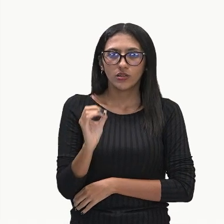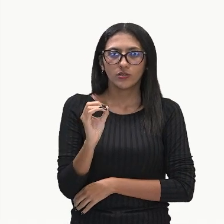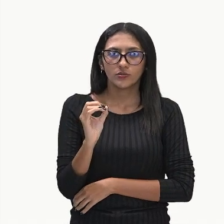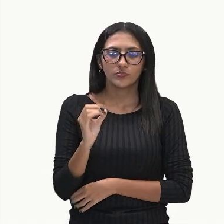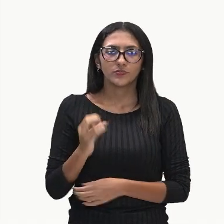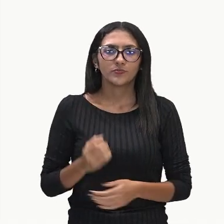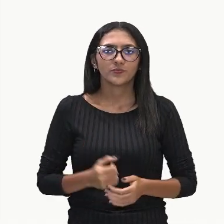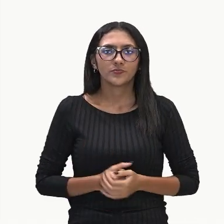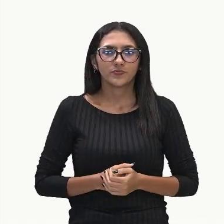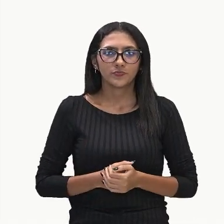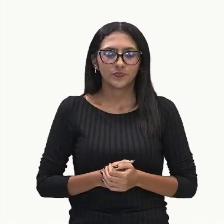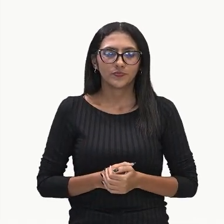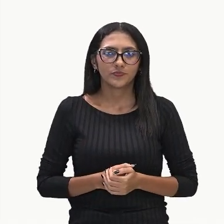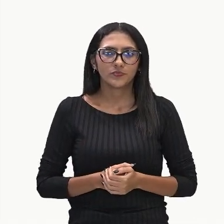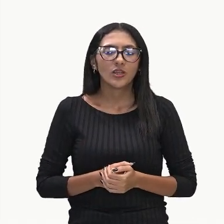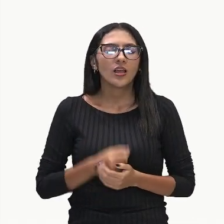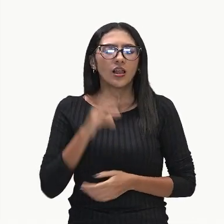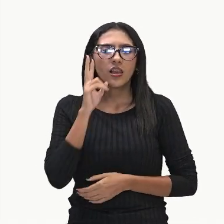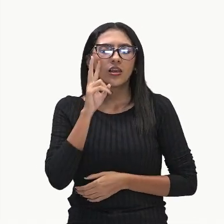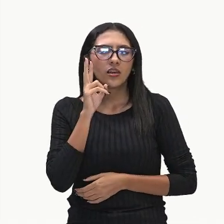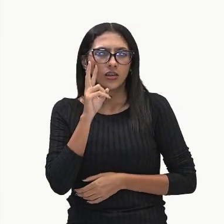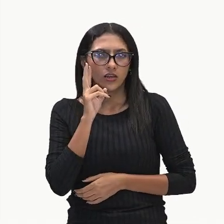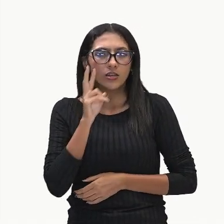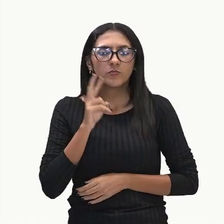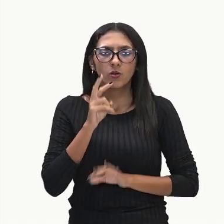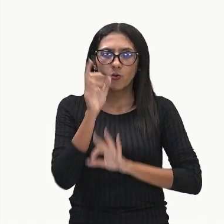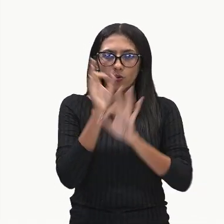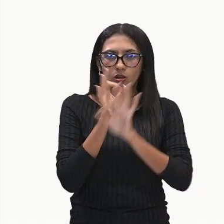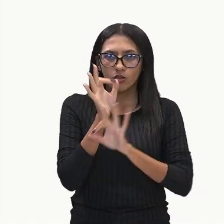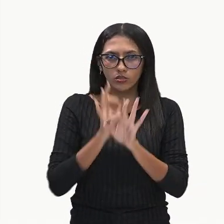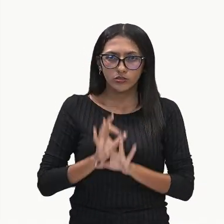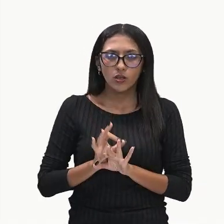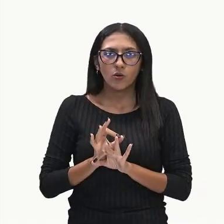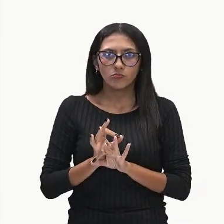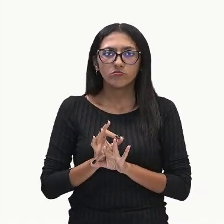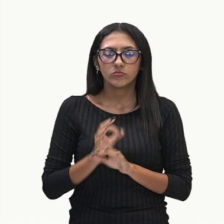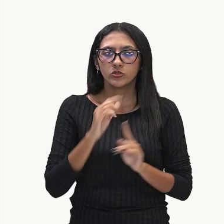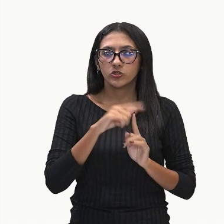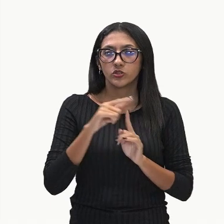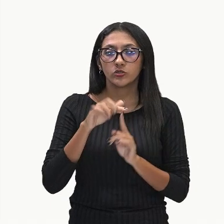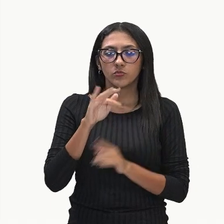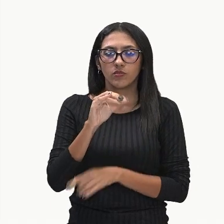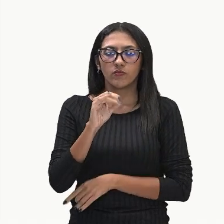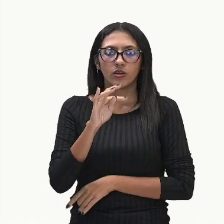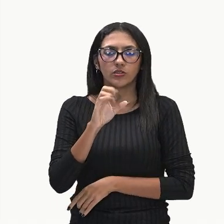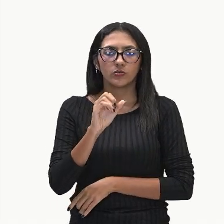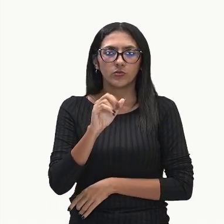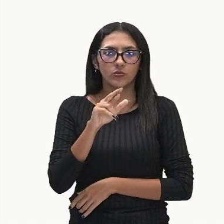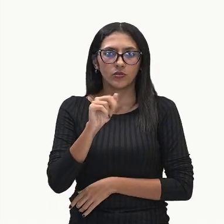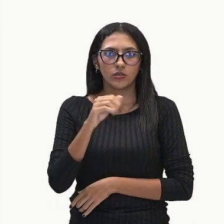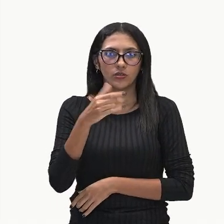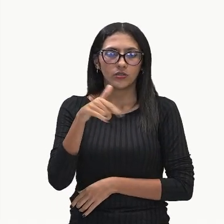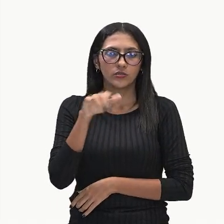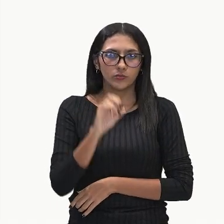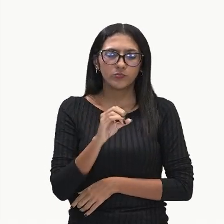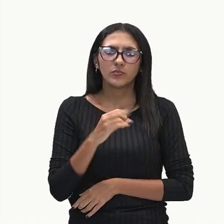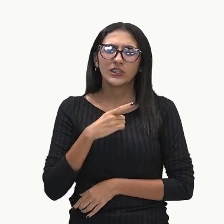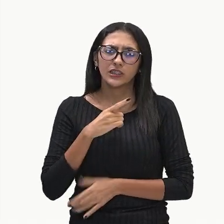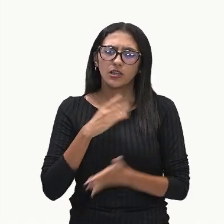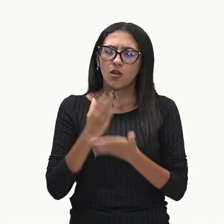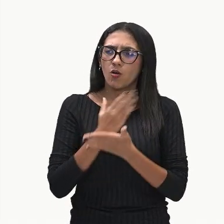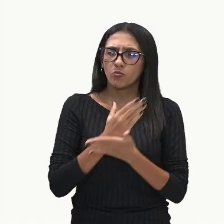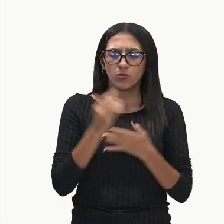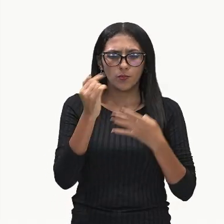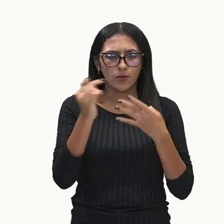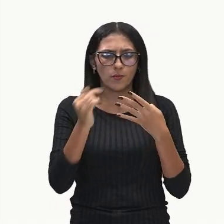nós vimos que para resolvê-la nós vamos usar ali a fatoração, existem aí passos que nós devemos